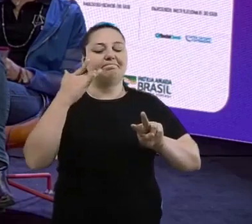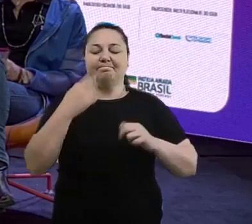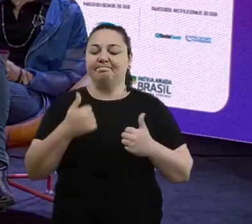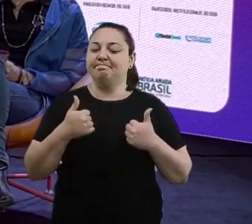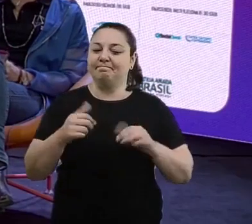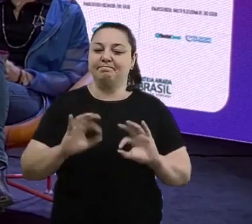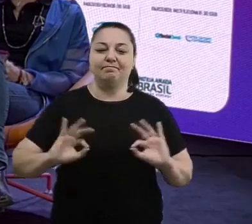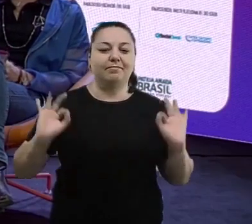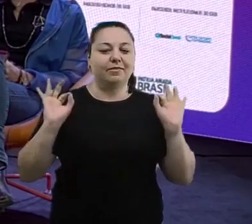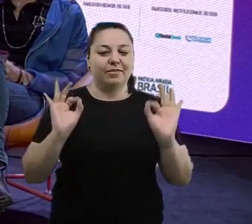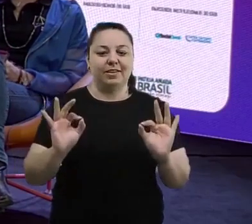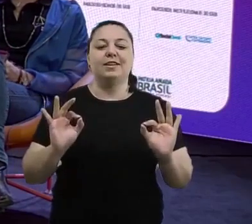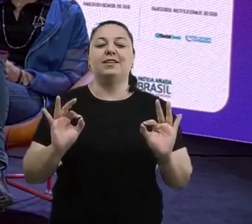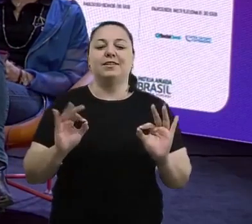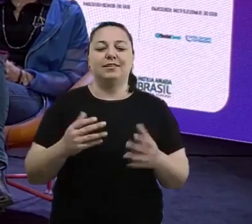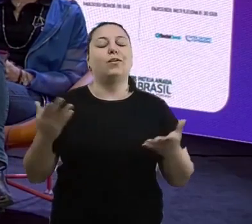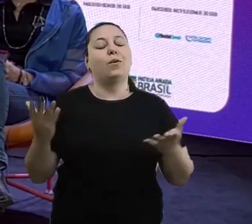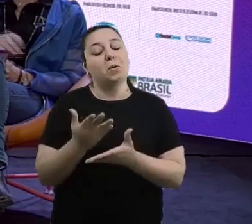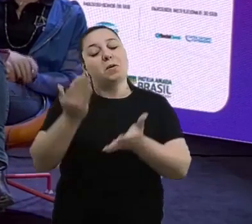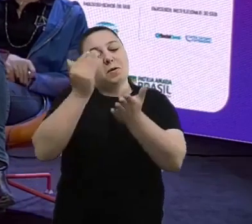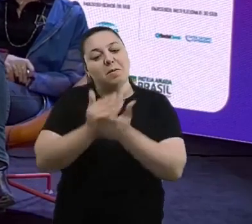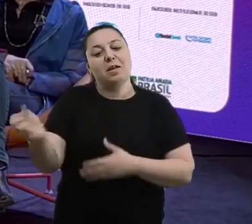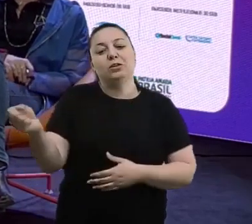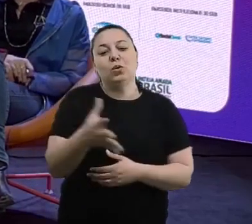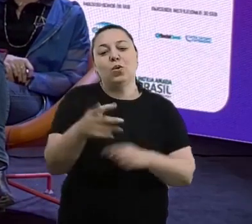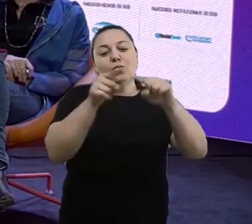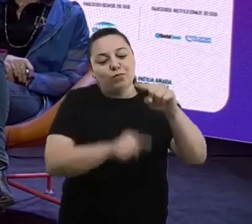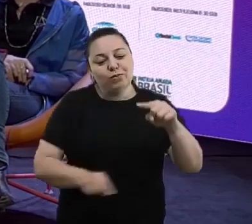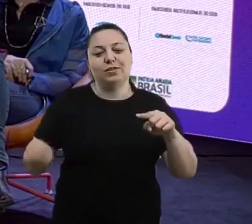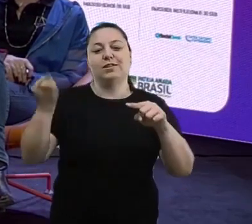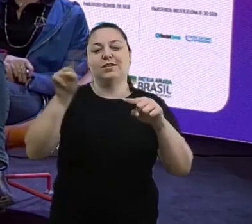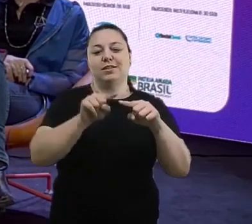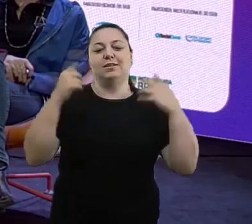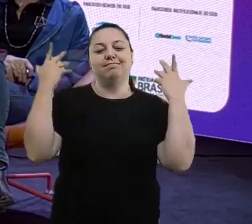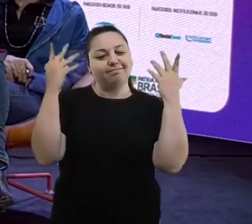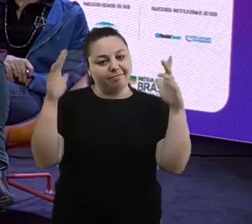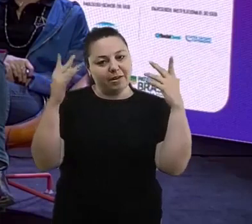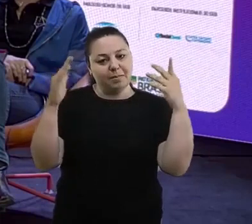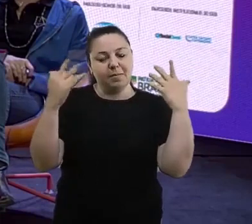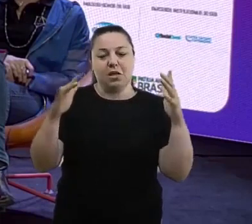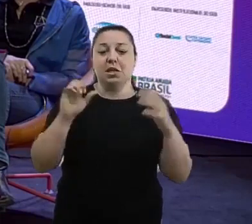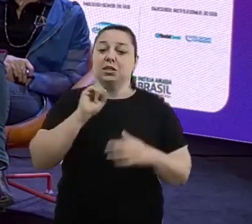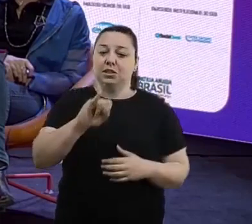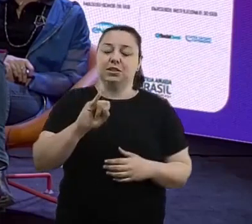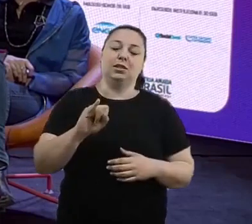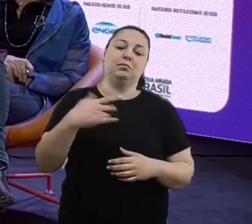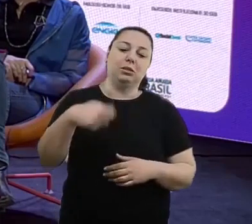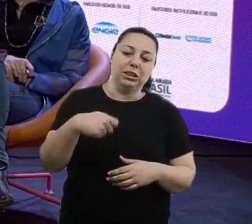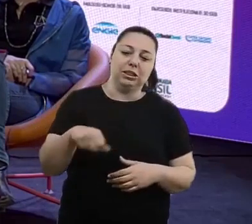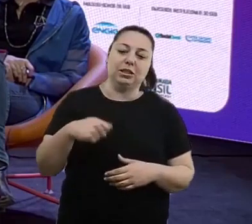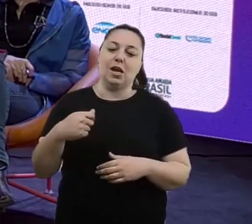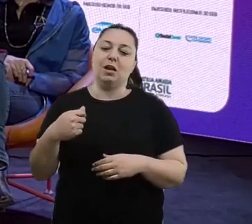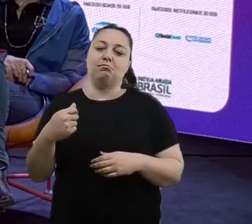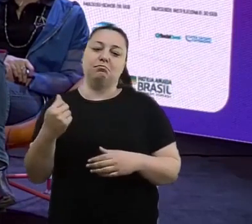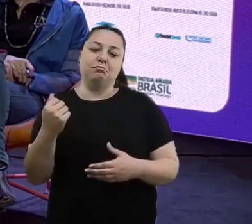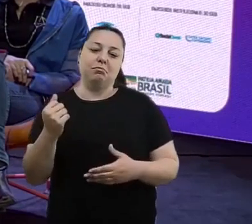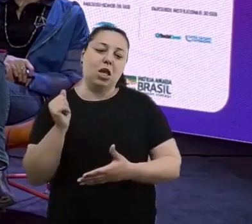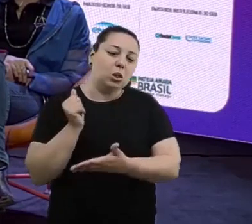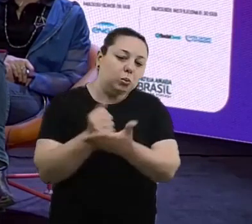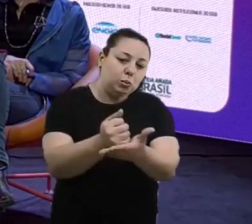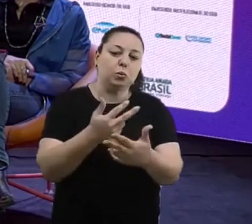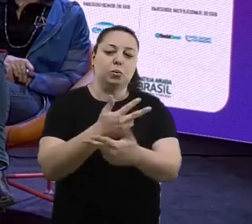animais jovens, do nascimento dos bezerros, para uma sustentabilidade mais a longo prazo. Então, em cima dessa pergunta, esse gráfico nos trouxe